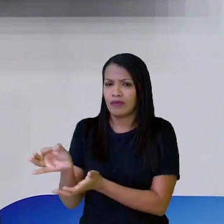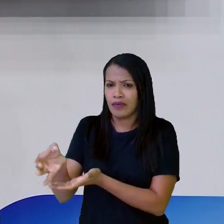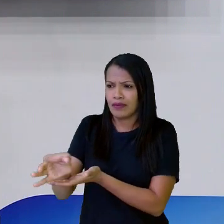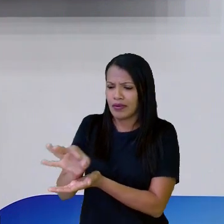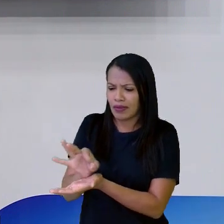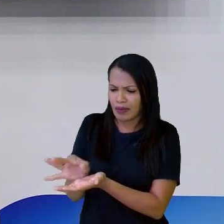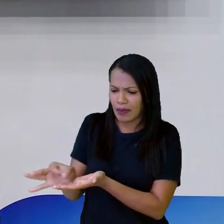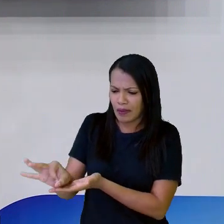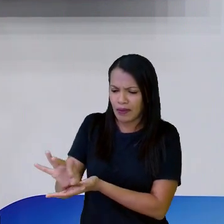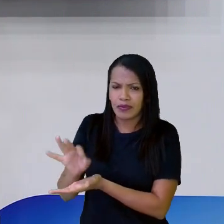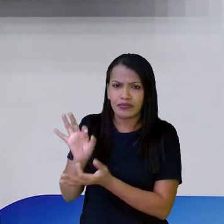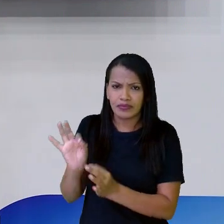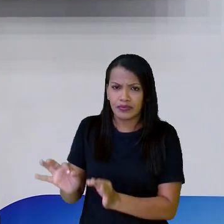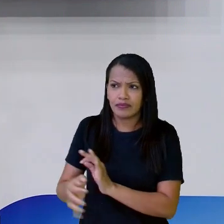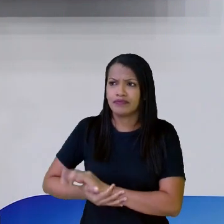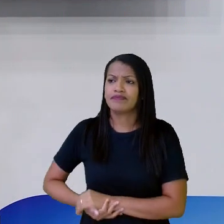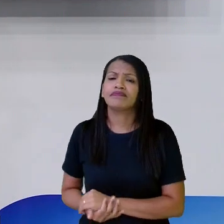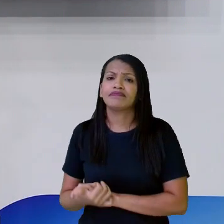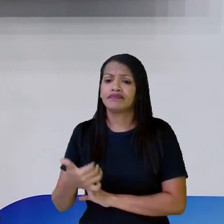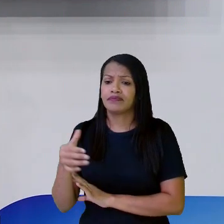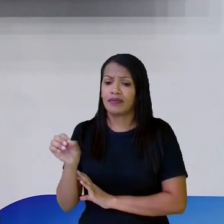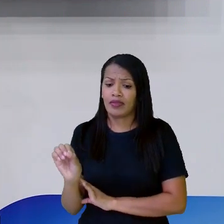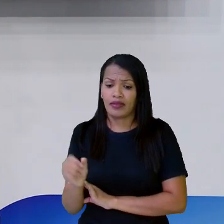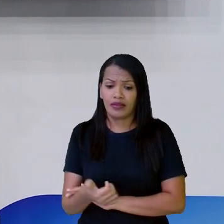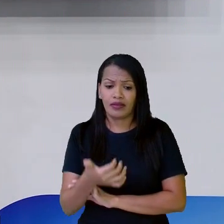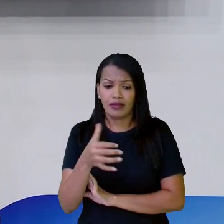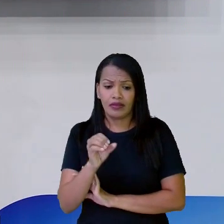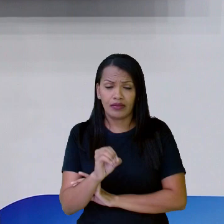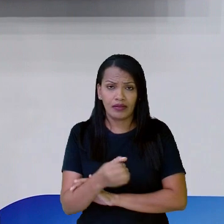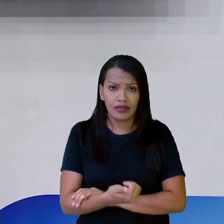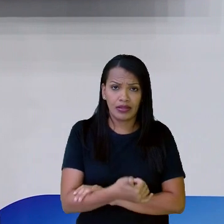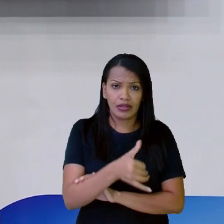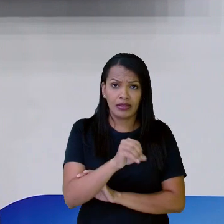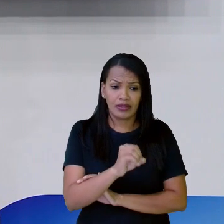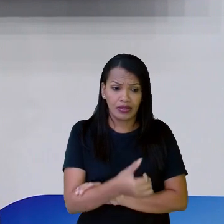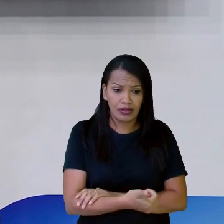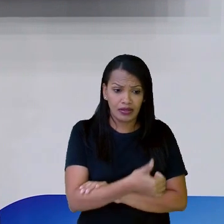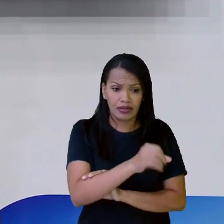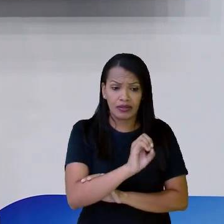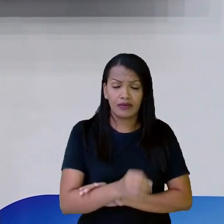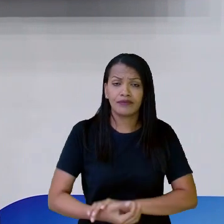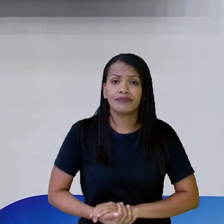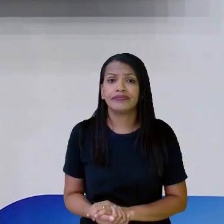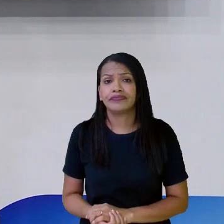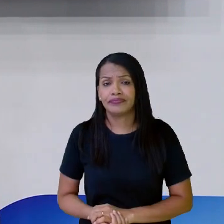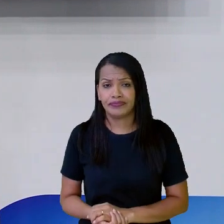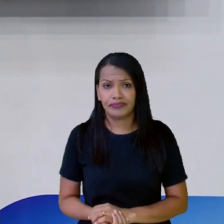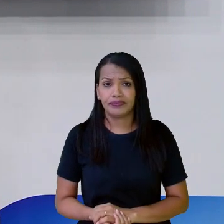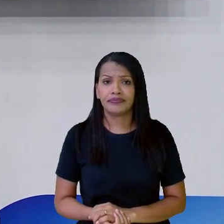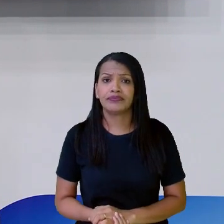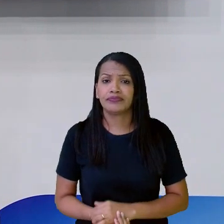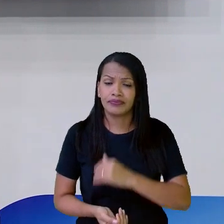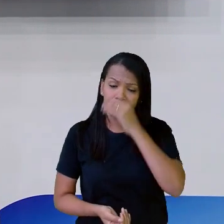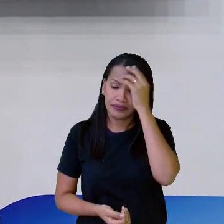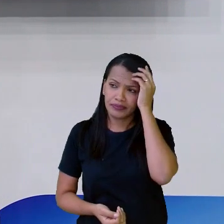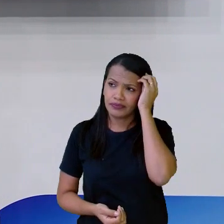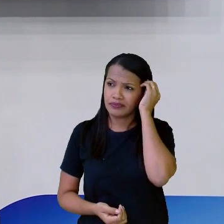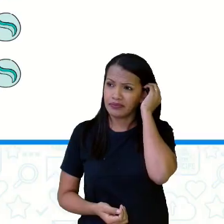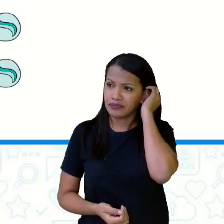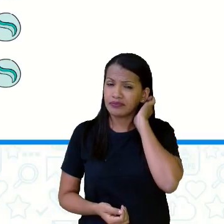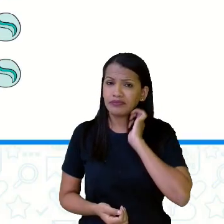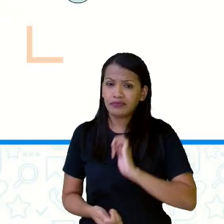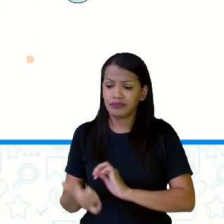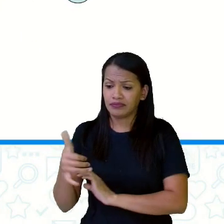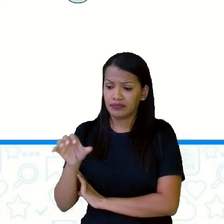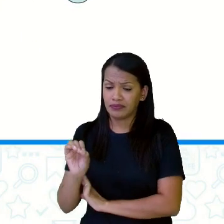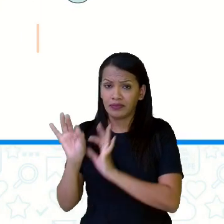tá? De 10 em 10, eita, eu passei direto aqui. De 10 em 10,